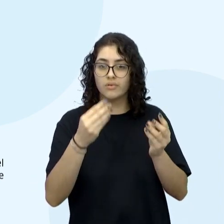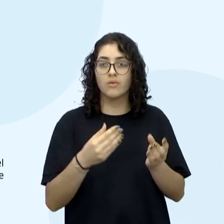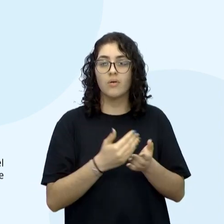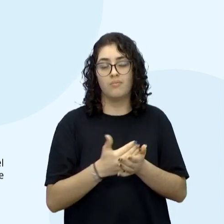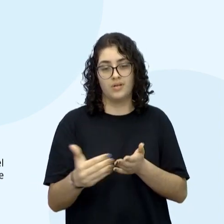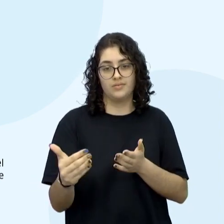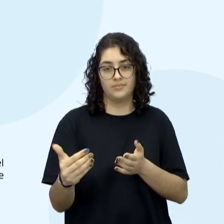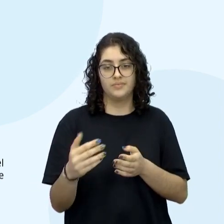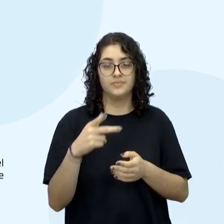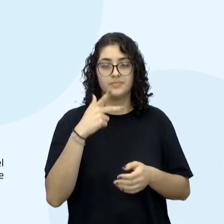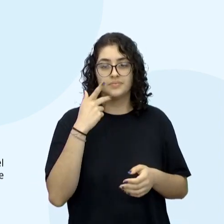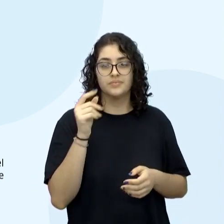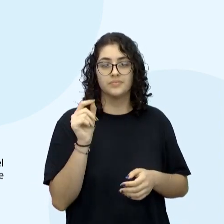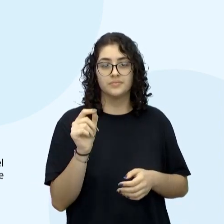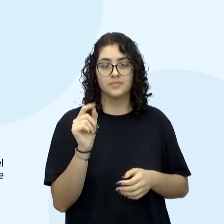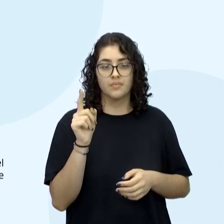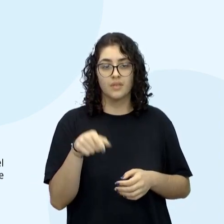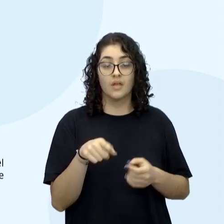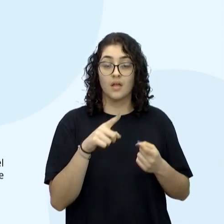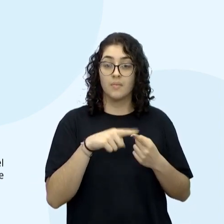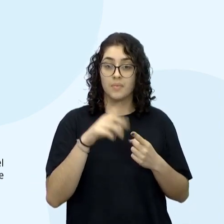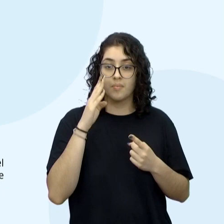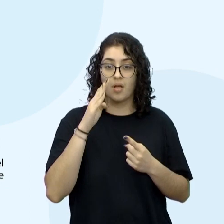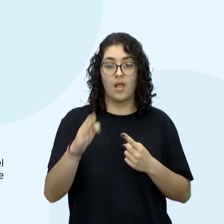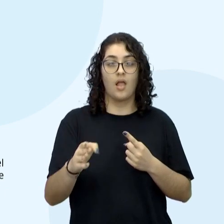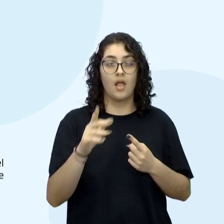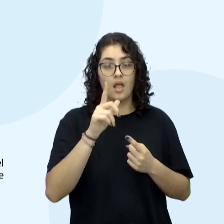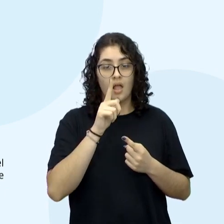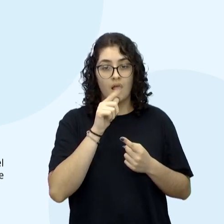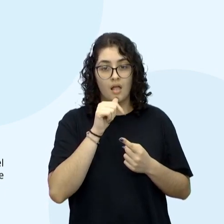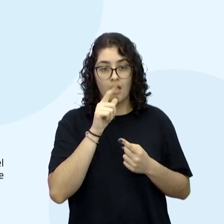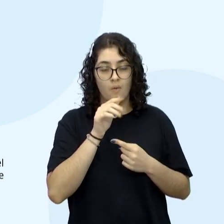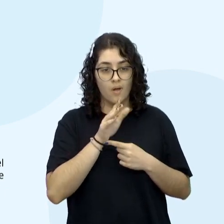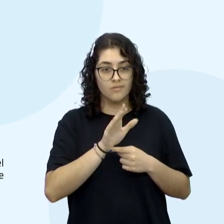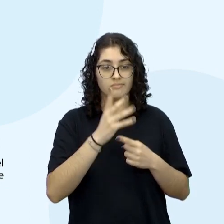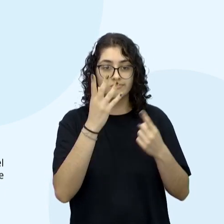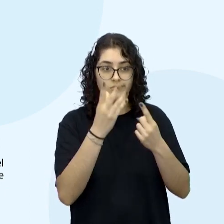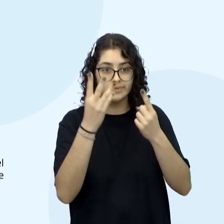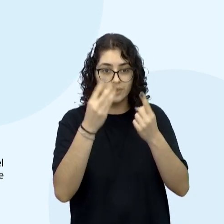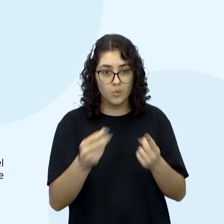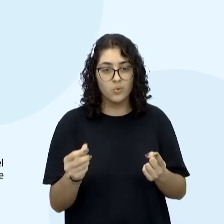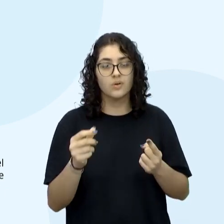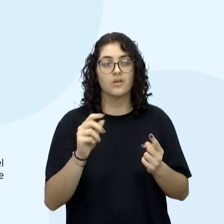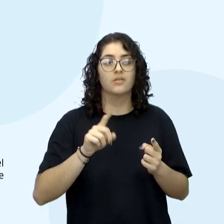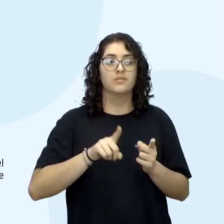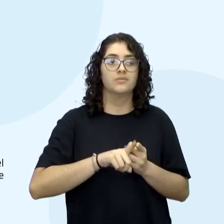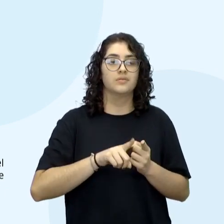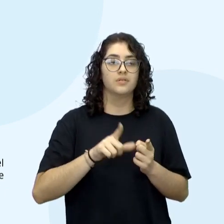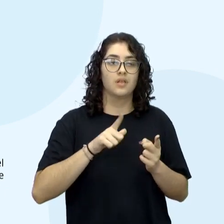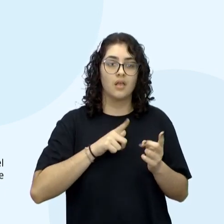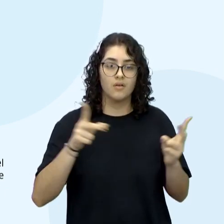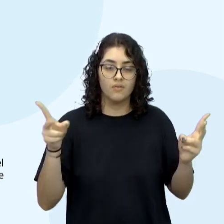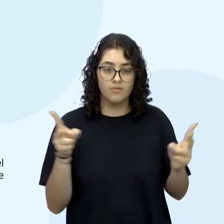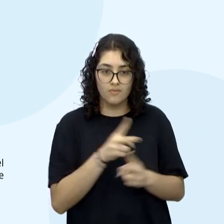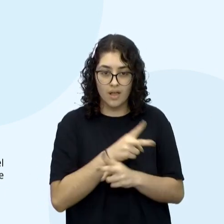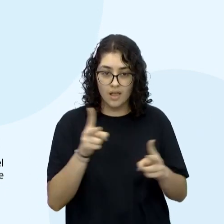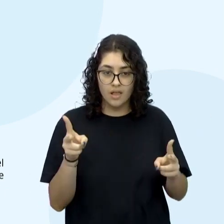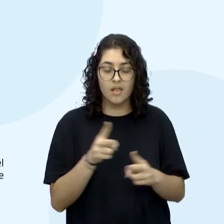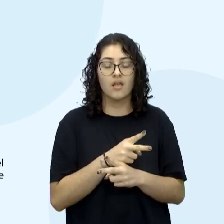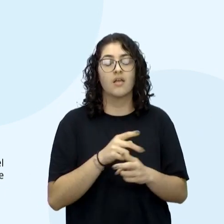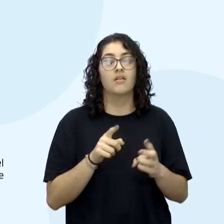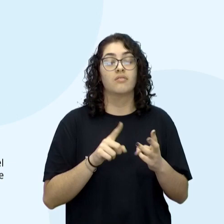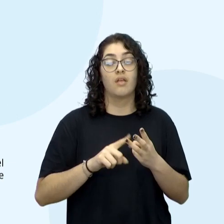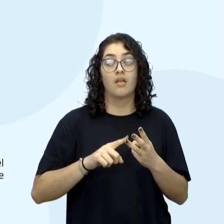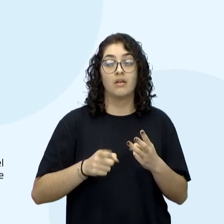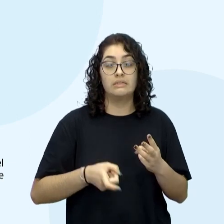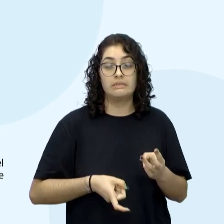erosão obviamente a água, por isso que justamente é a erosão que a gente mais conhece, mas a gente também tem o vento e o gelo. Só